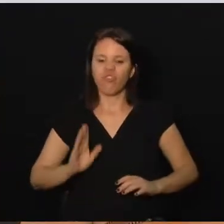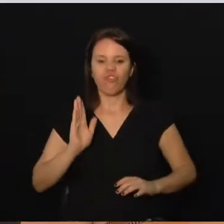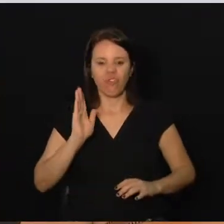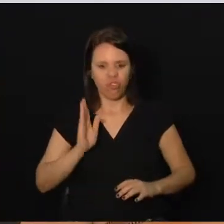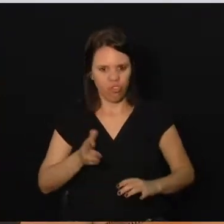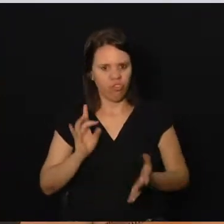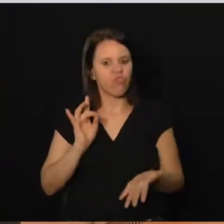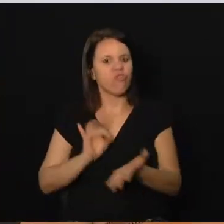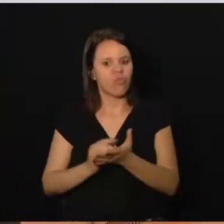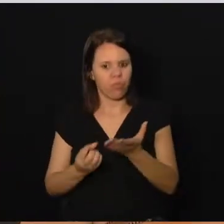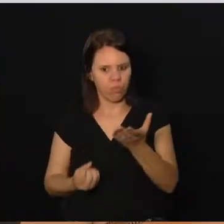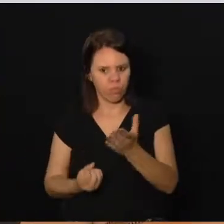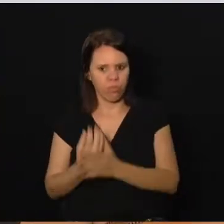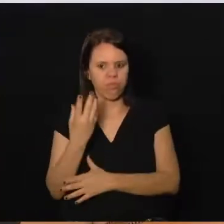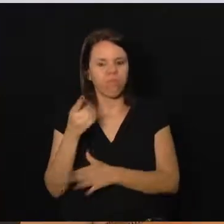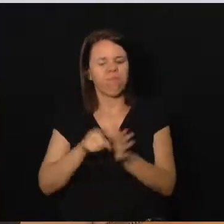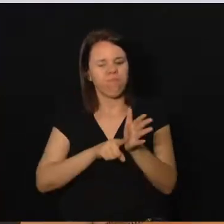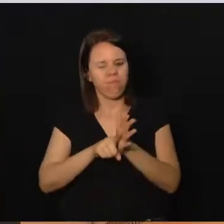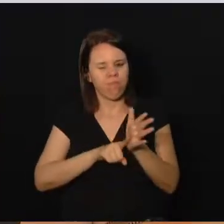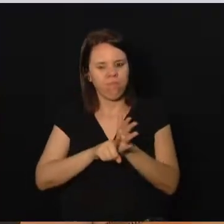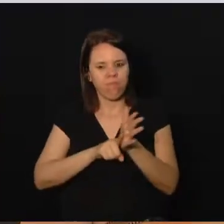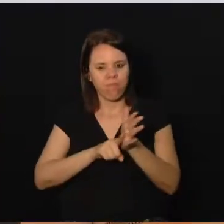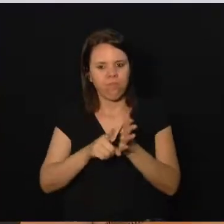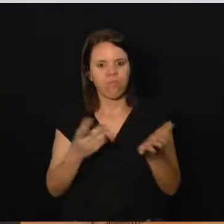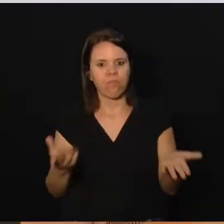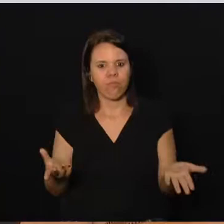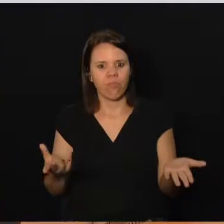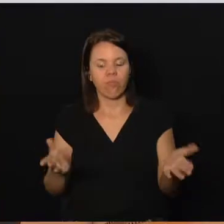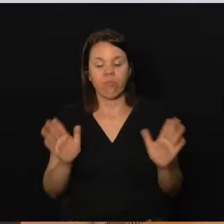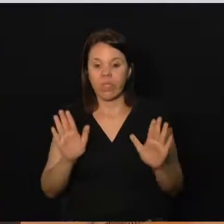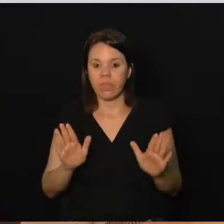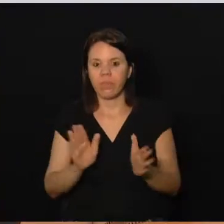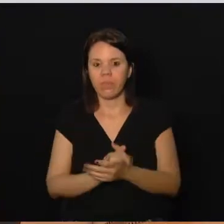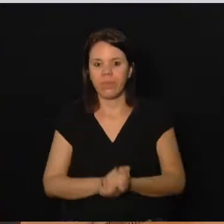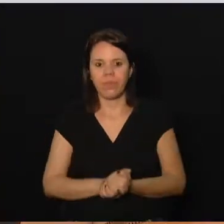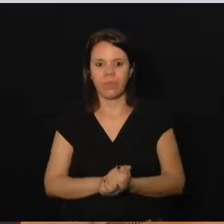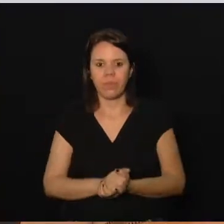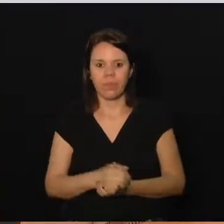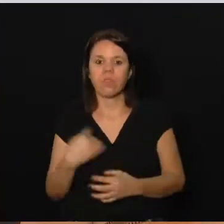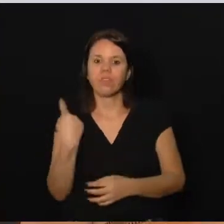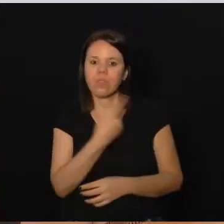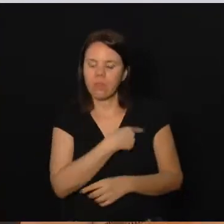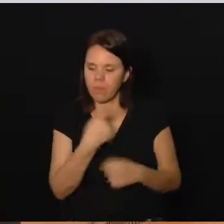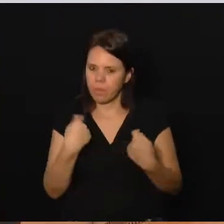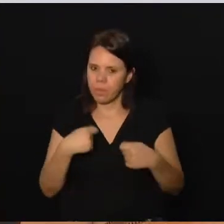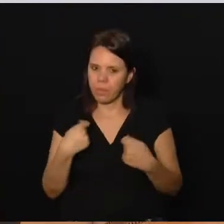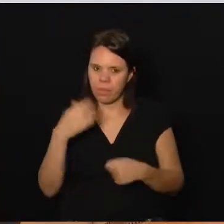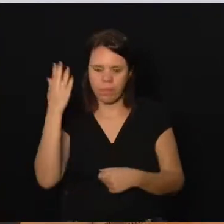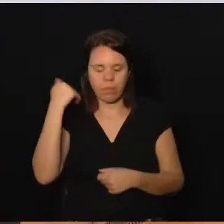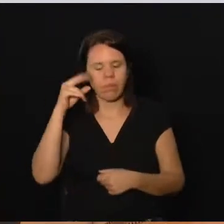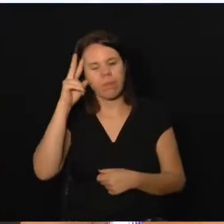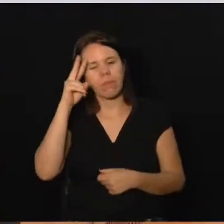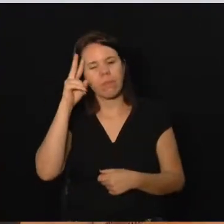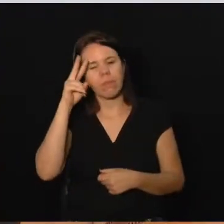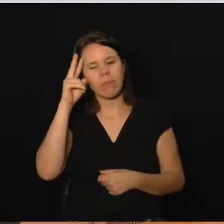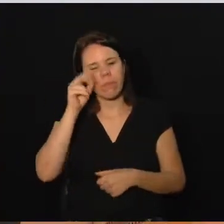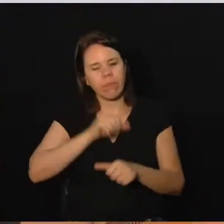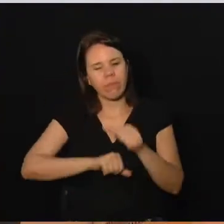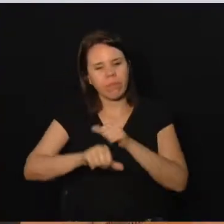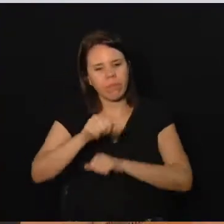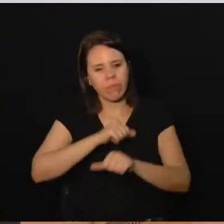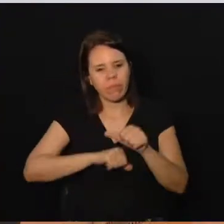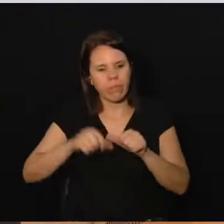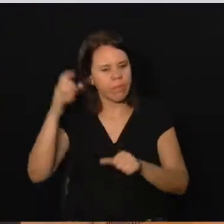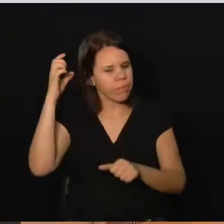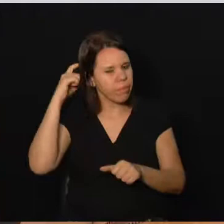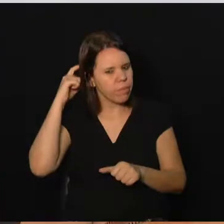fato, já é uma pesquisa, já é ressaltado isso. Porém, nós precisamos saber e lembrar que essa alteração cerebral